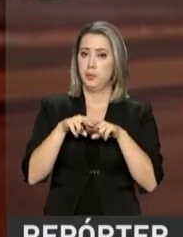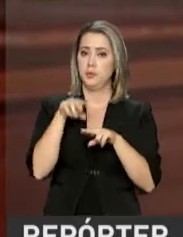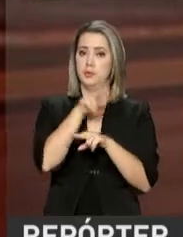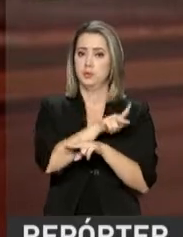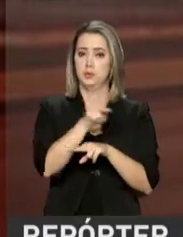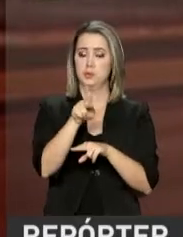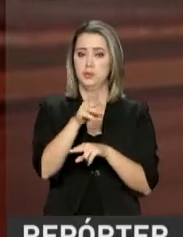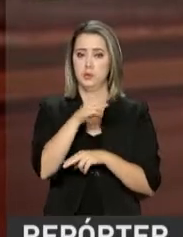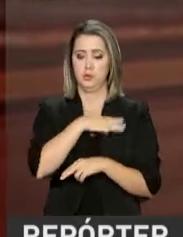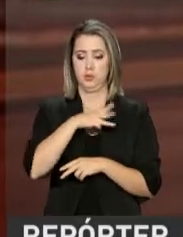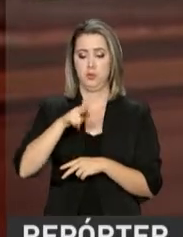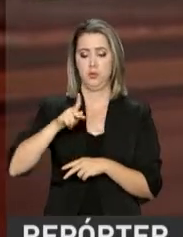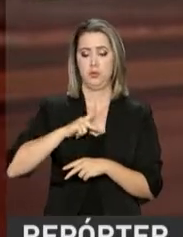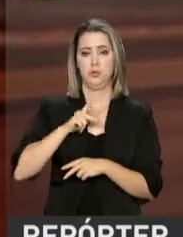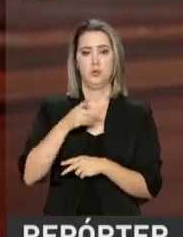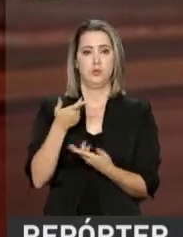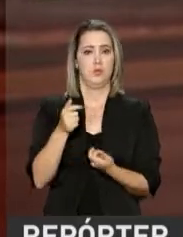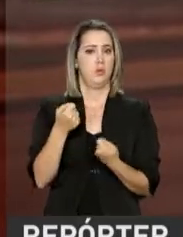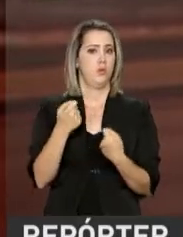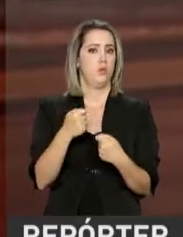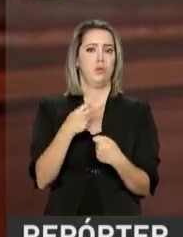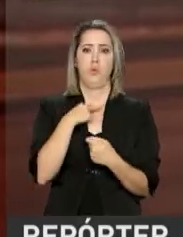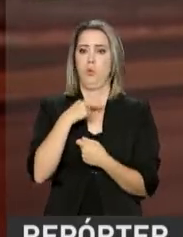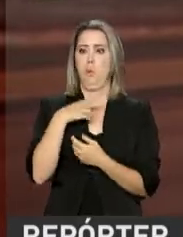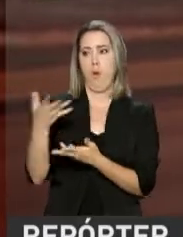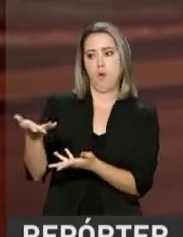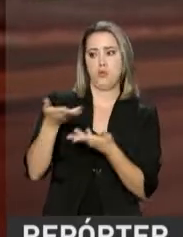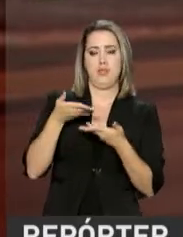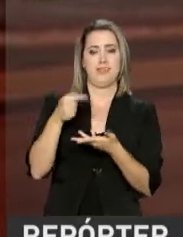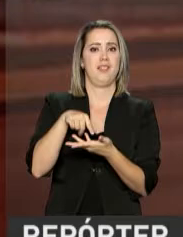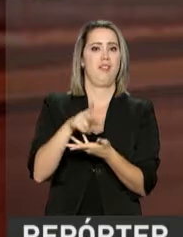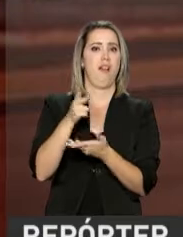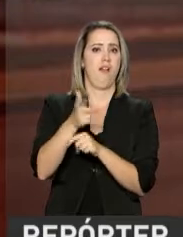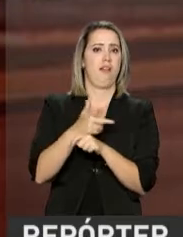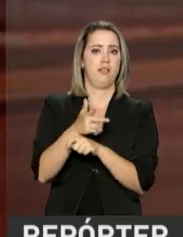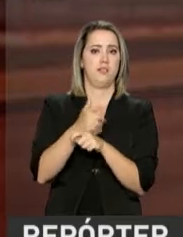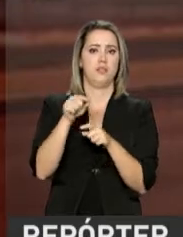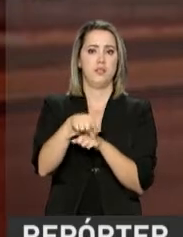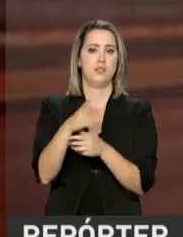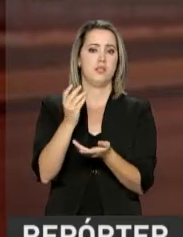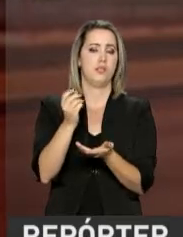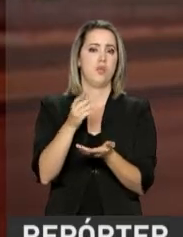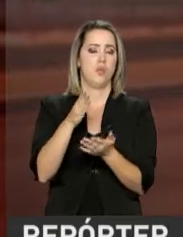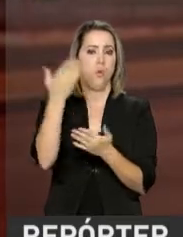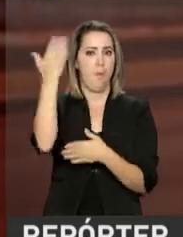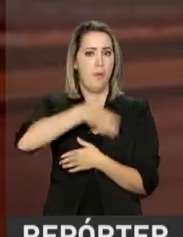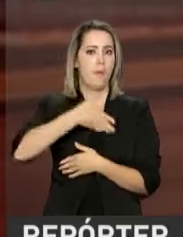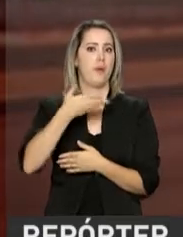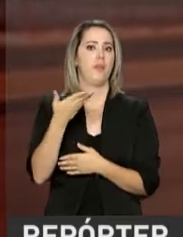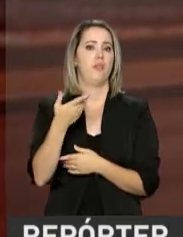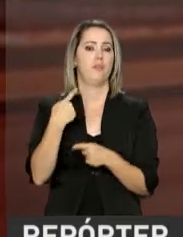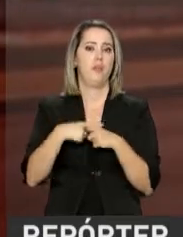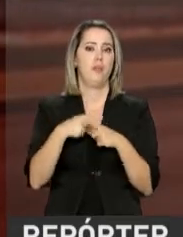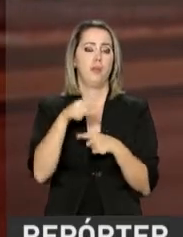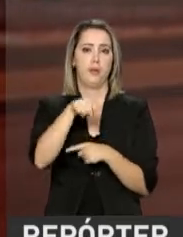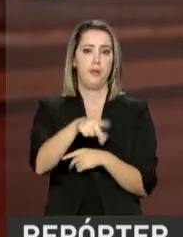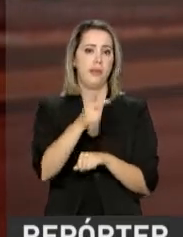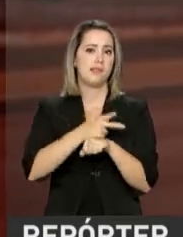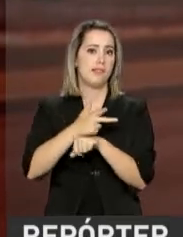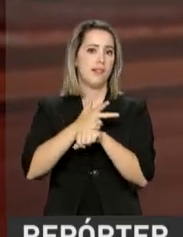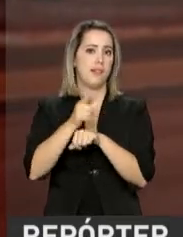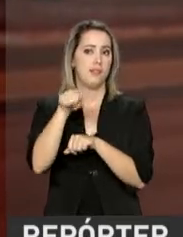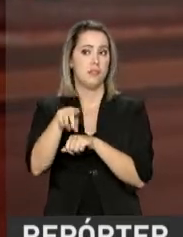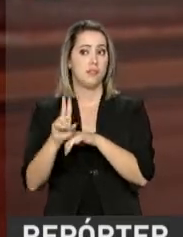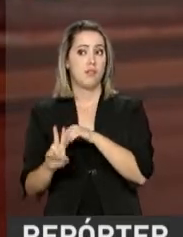o Ministério Público sequer deveria ter aceito a gravação como prova, porque esta gravação feita